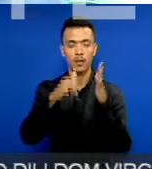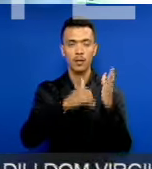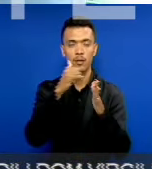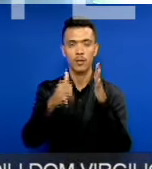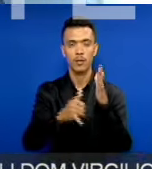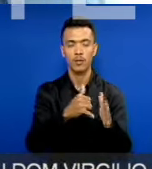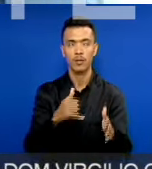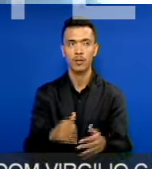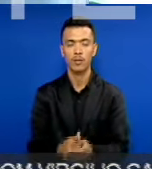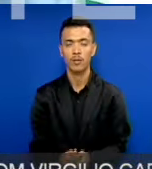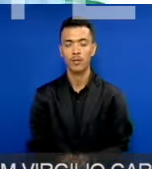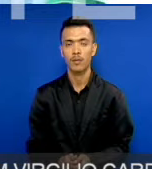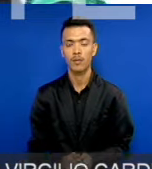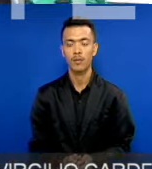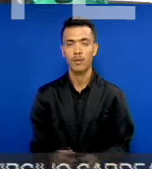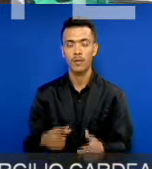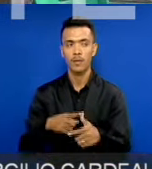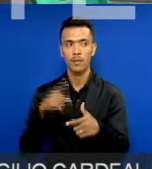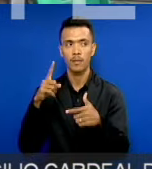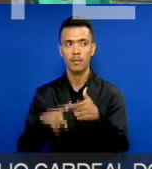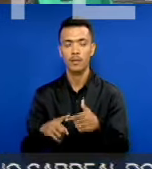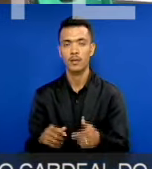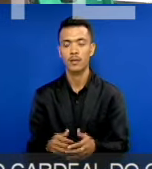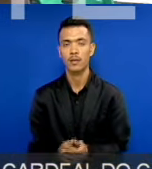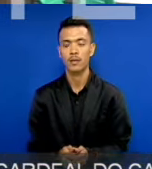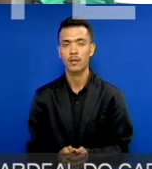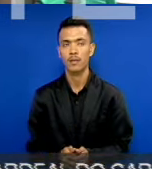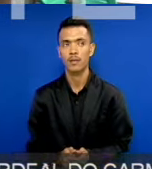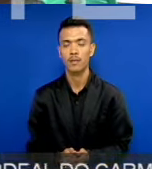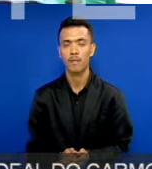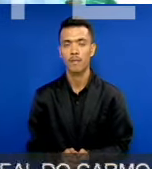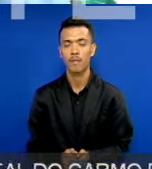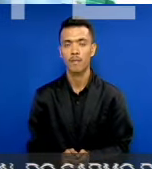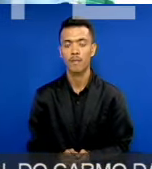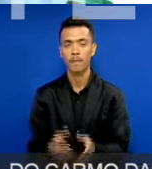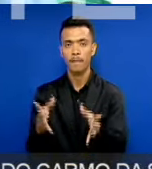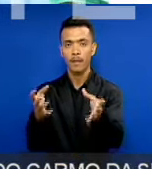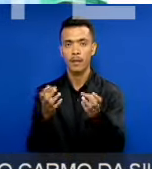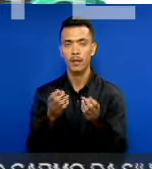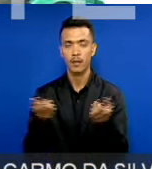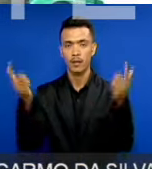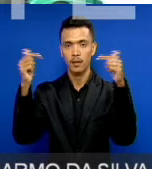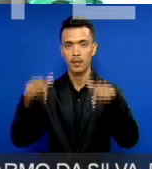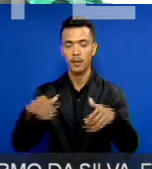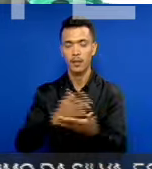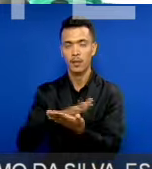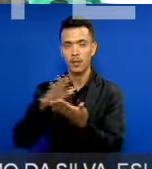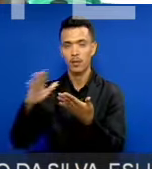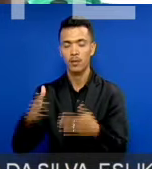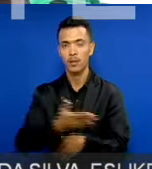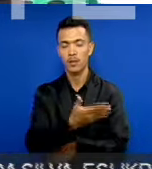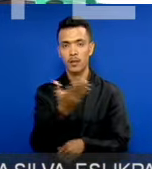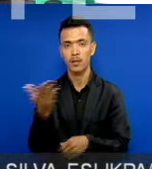iya demanda ka permintaan husi merkado itu nih klien tu sih akar mai sosa kita buat rasik makanan